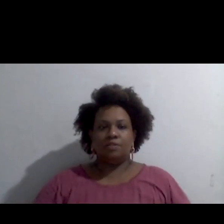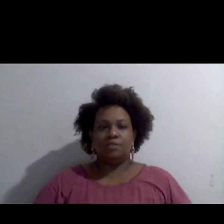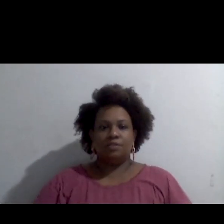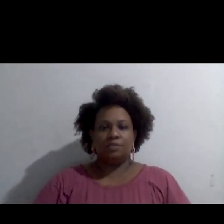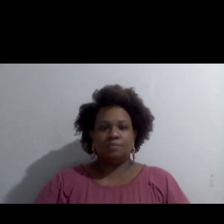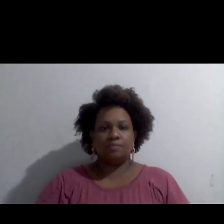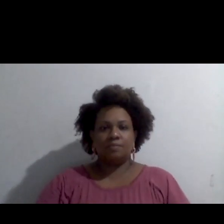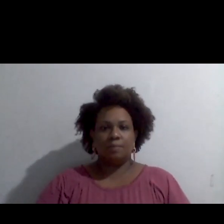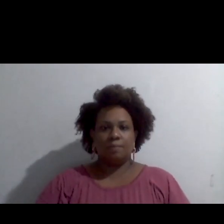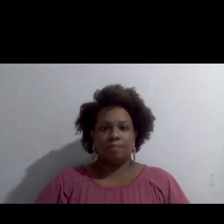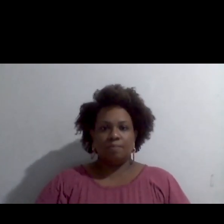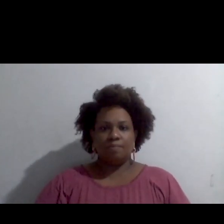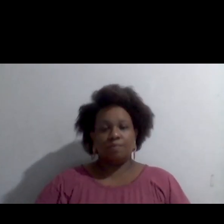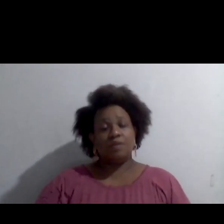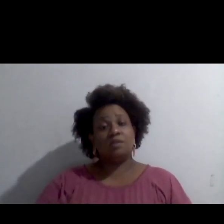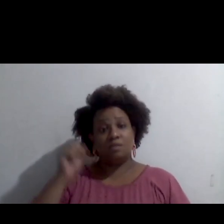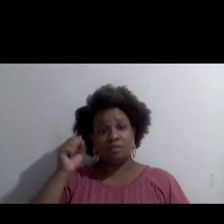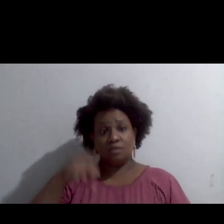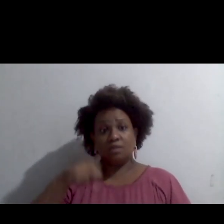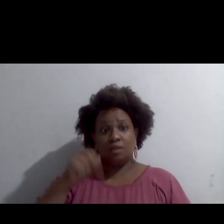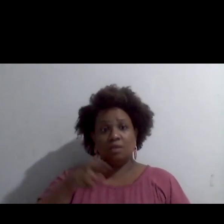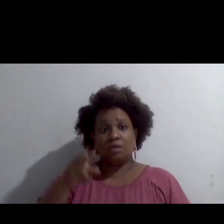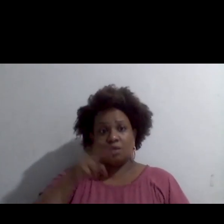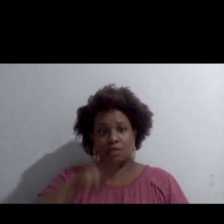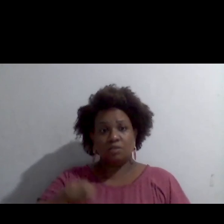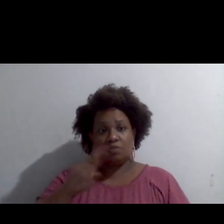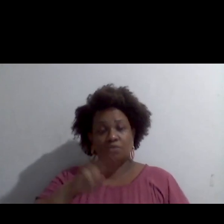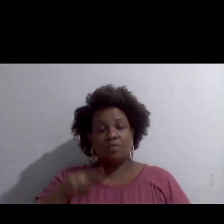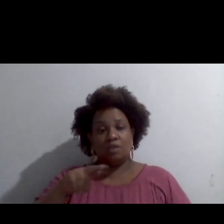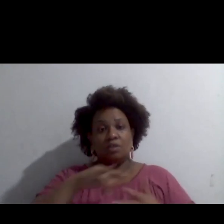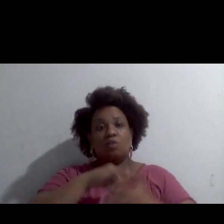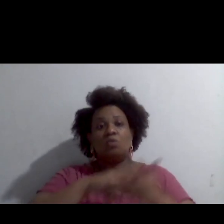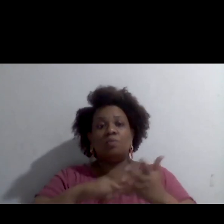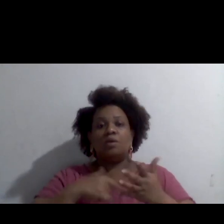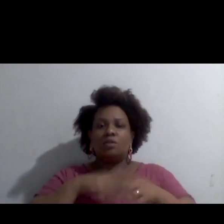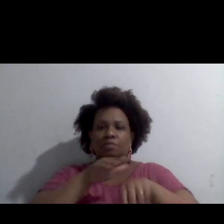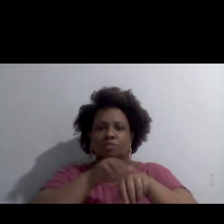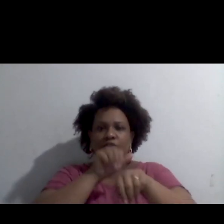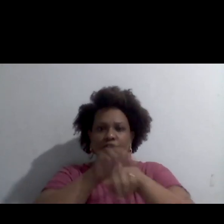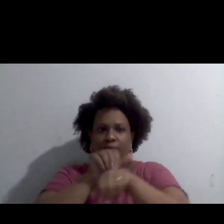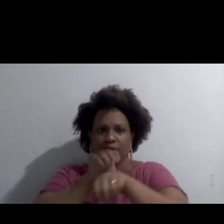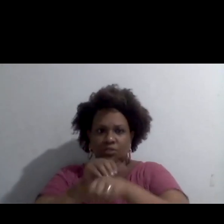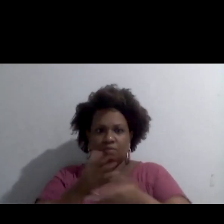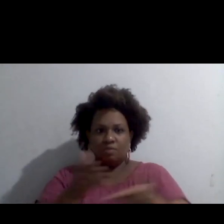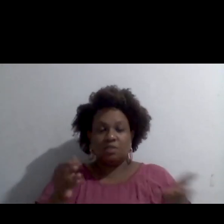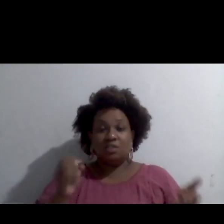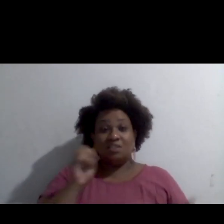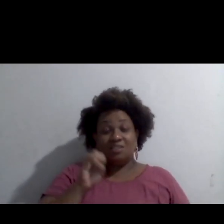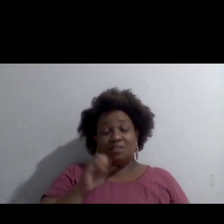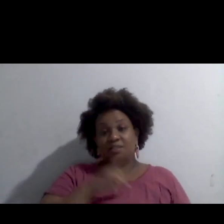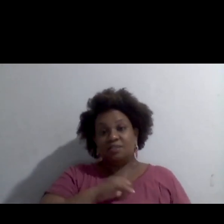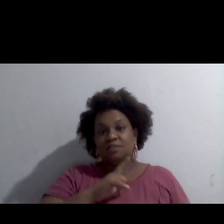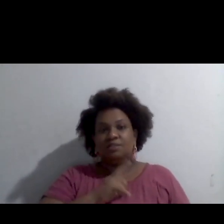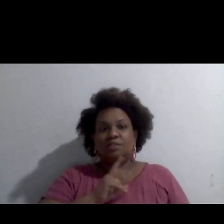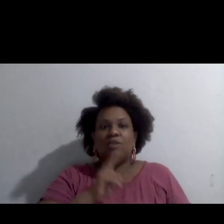não, mas a gente vai, sim, justamente para a atualização desse documento, a gente vai estar chamando vocês. Mas caso haja alguma urgência, né, como foi o